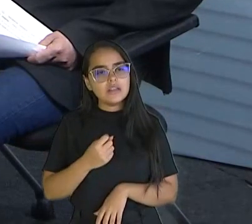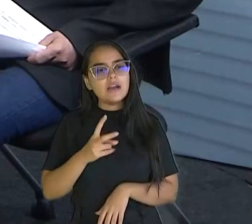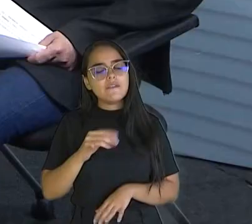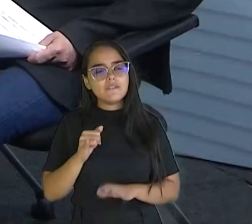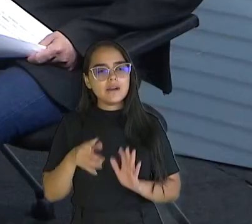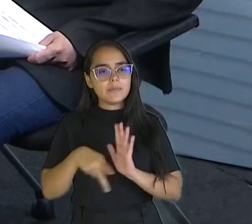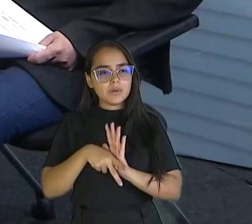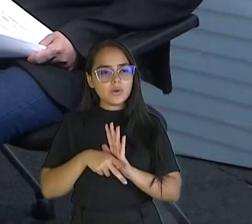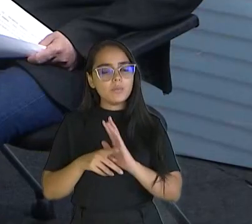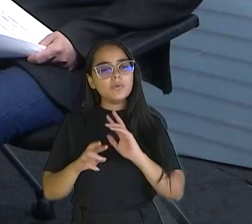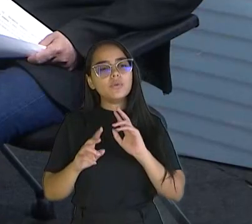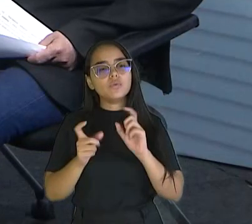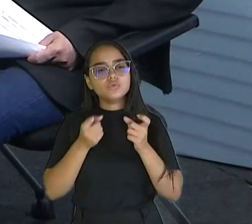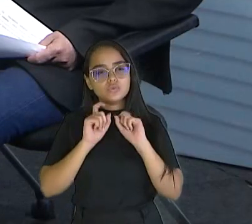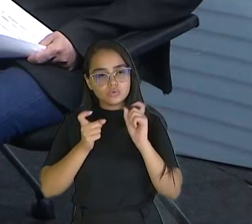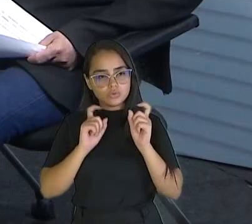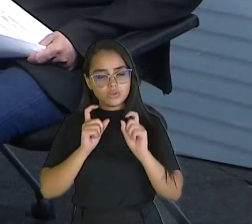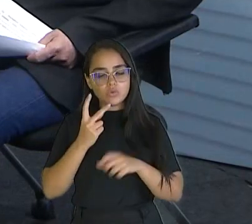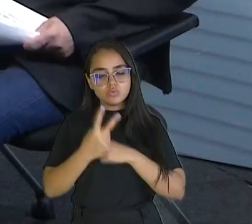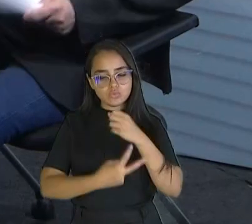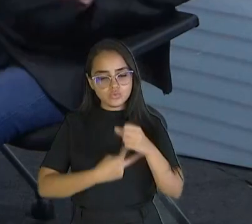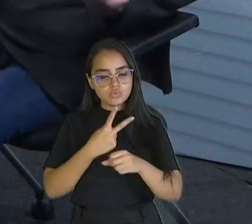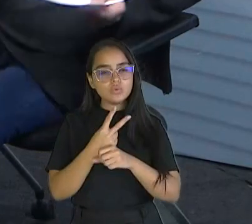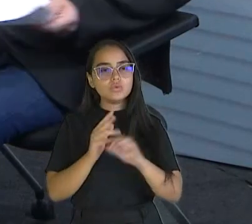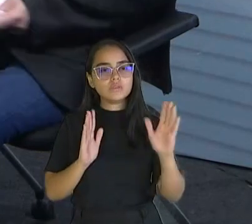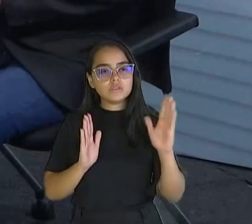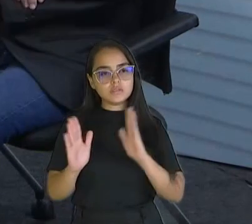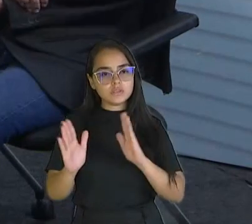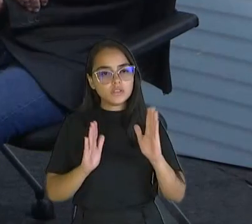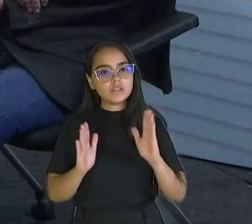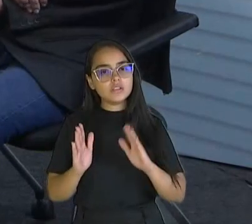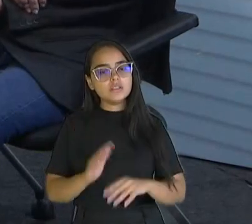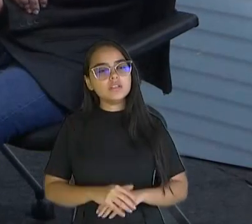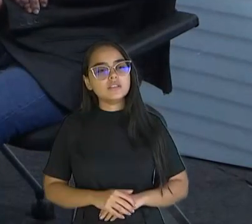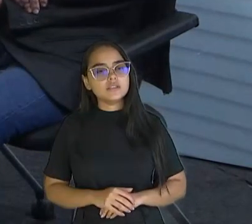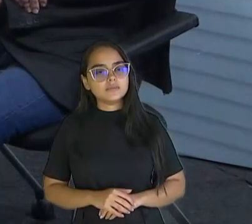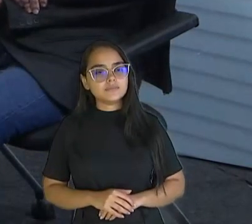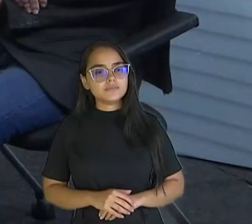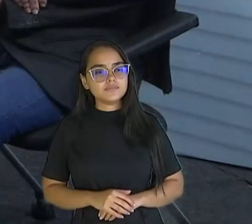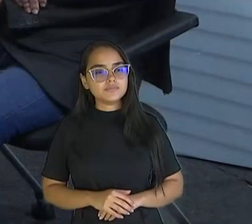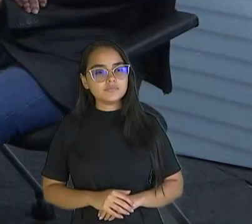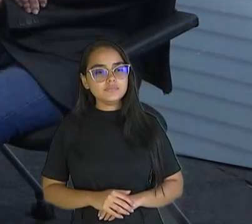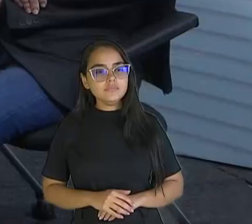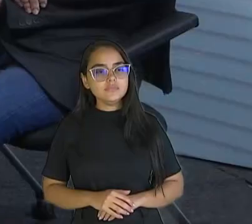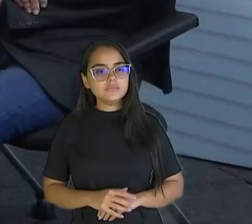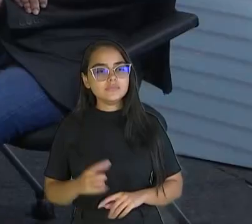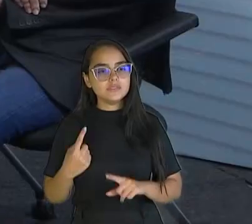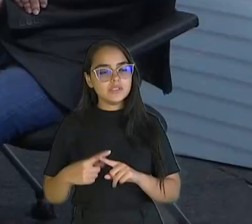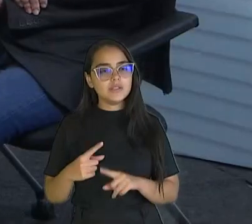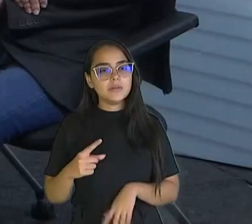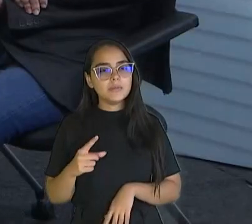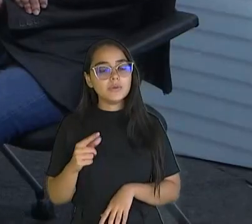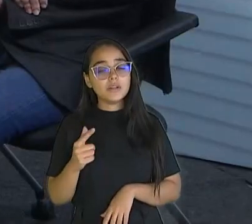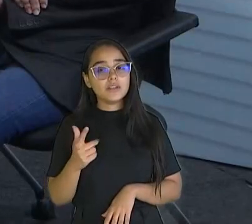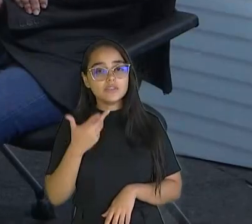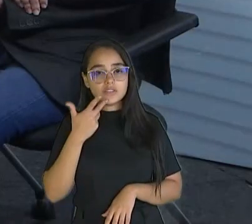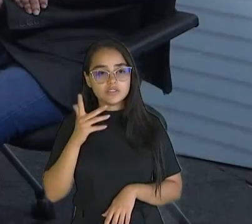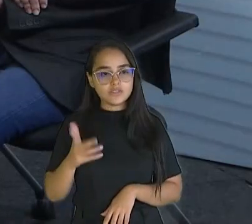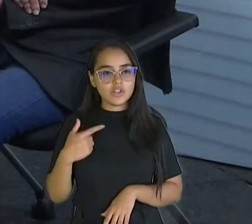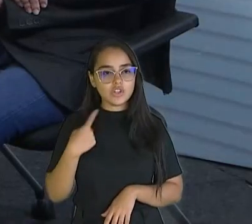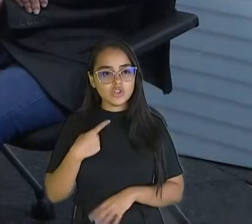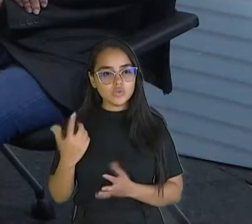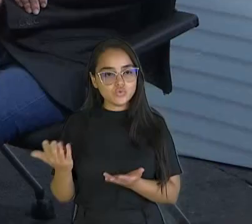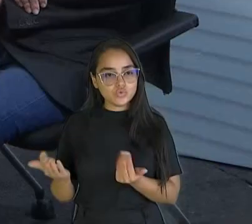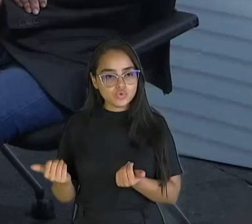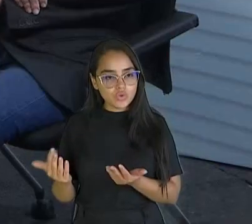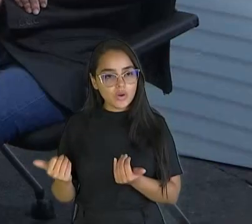pauta essa questão dos 2 anos. É uma coisa... Levanta a discussão lá, democraticamente. É porque nós todos, como você disse, a gente é muito jovem, né?